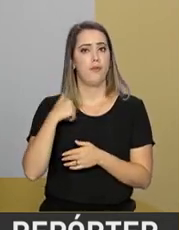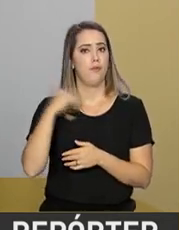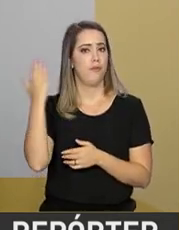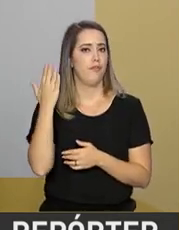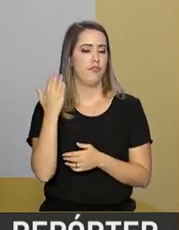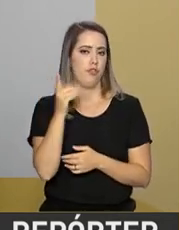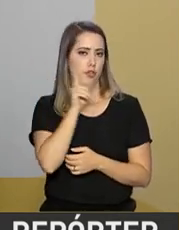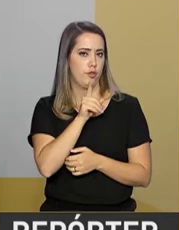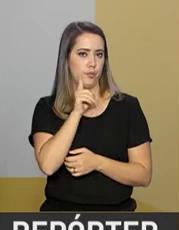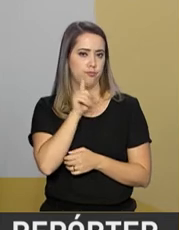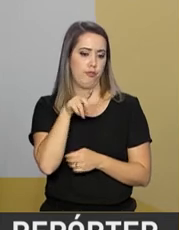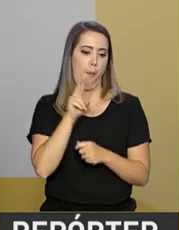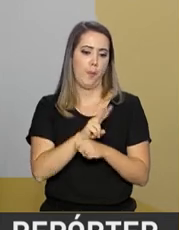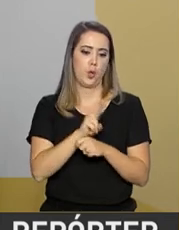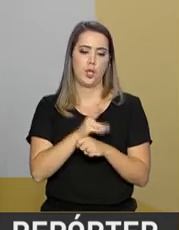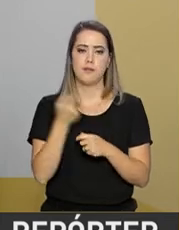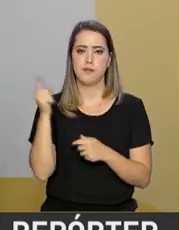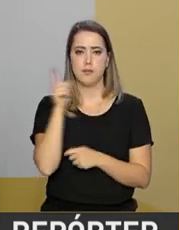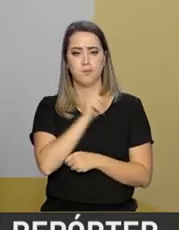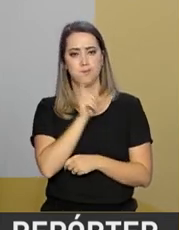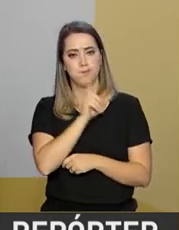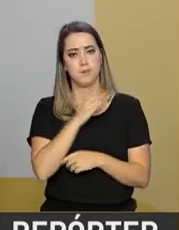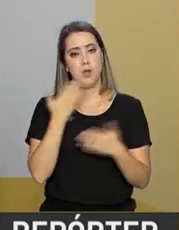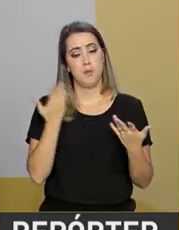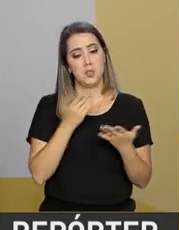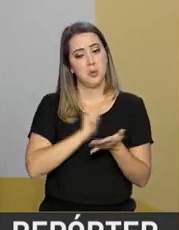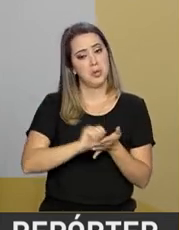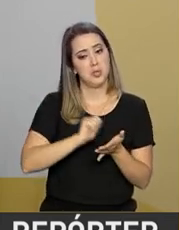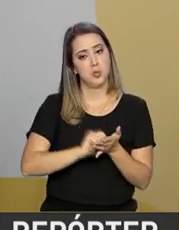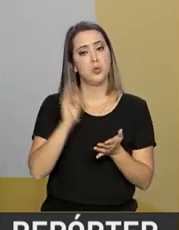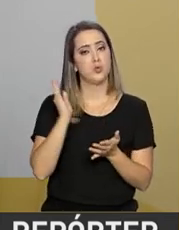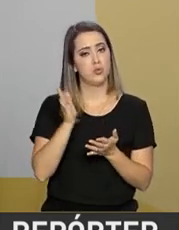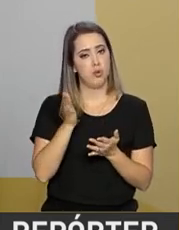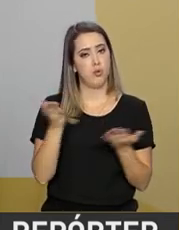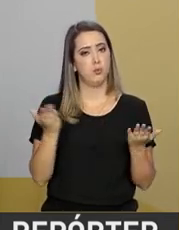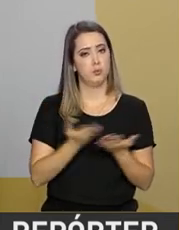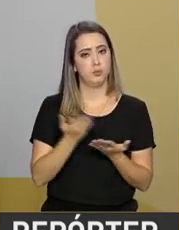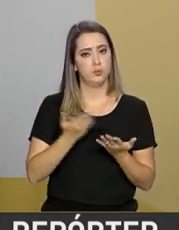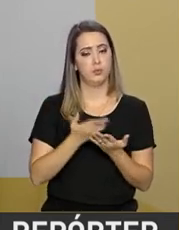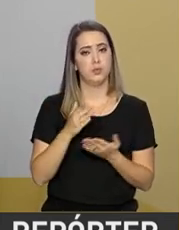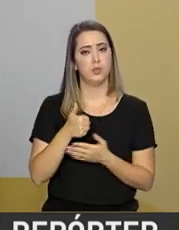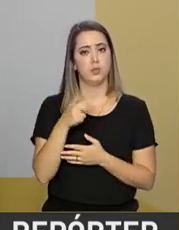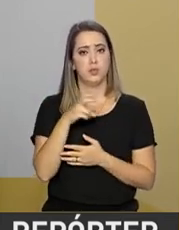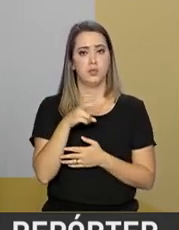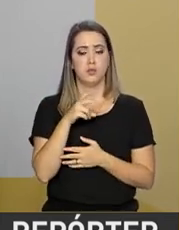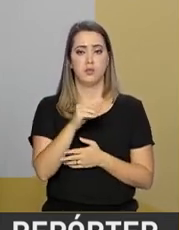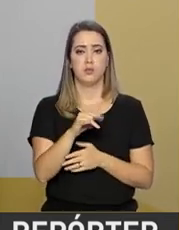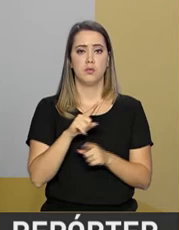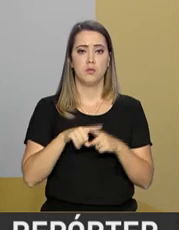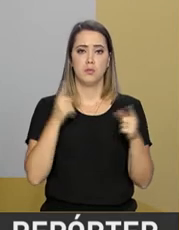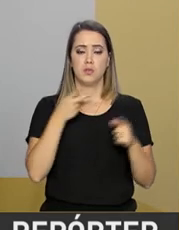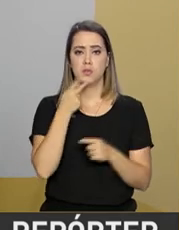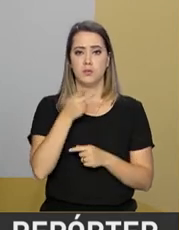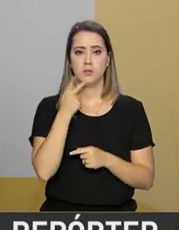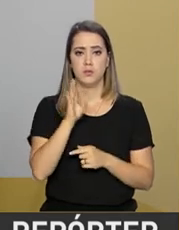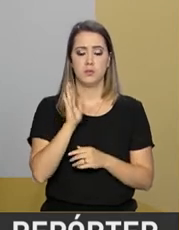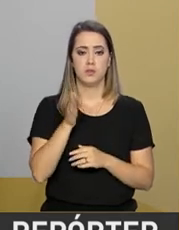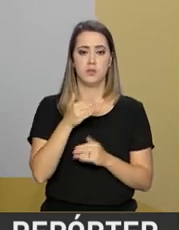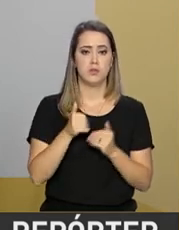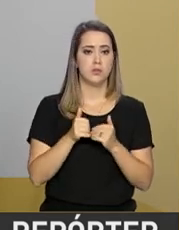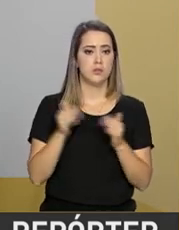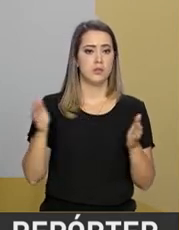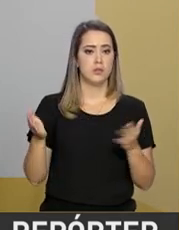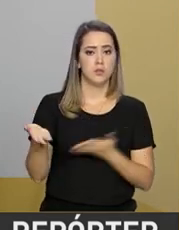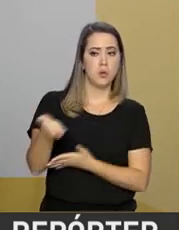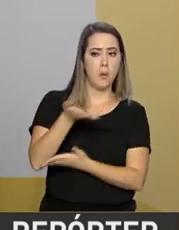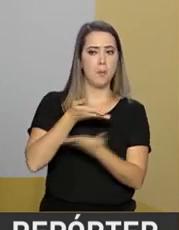protecionista agora o governo aumentando assinou isso hoje está trabalhando há 15 dias tudo bem mas eles estão dizendo que estava aberto a